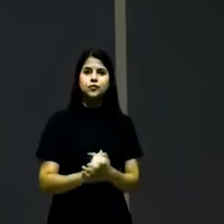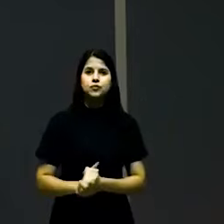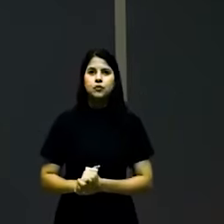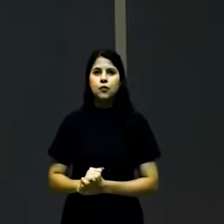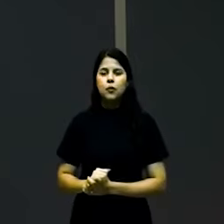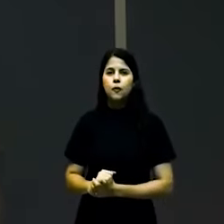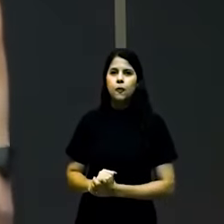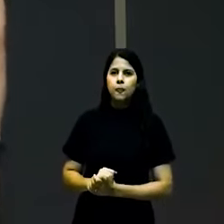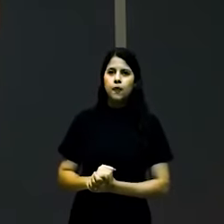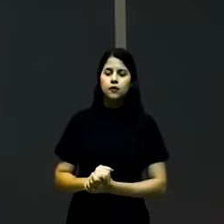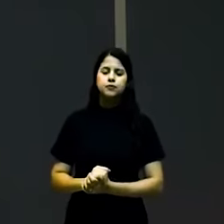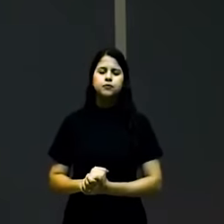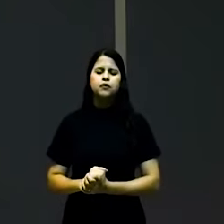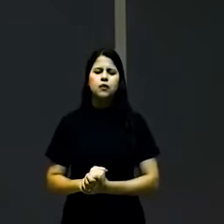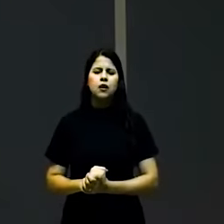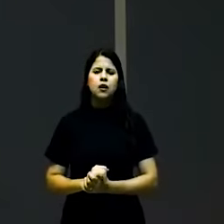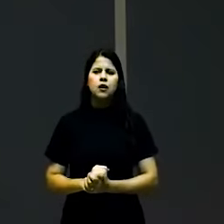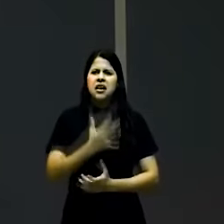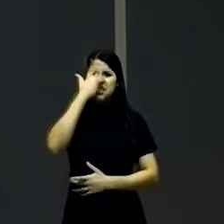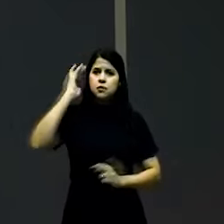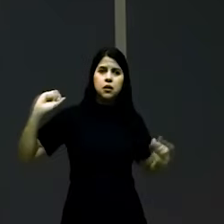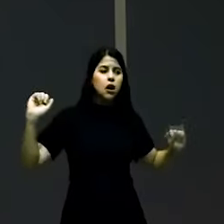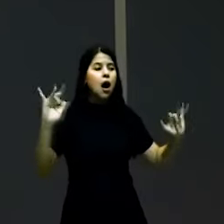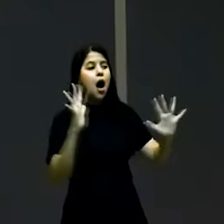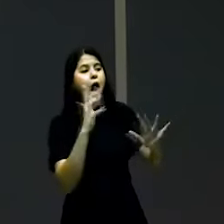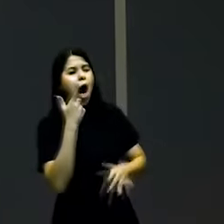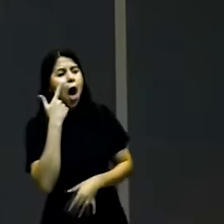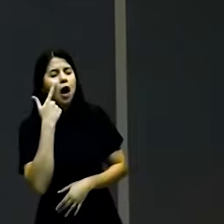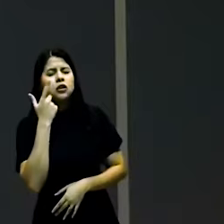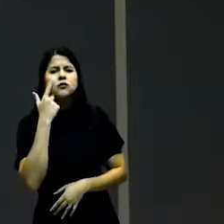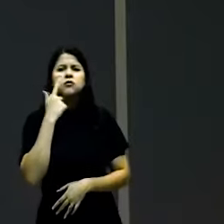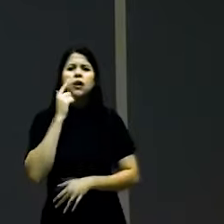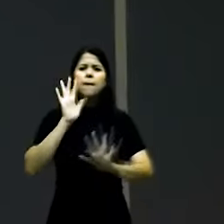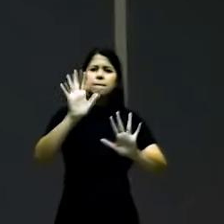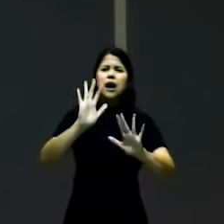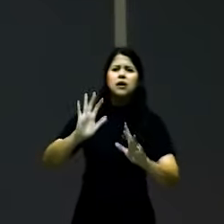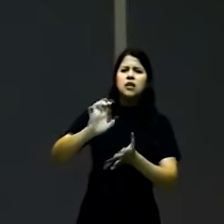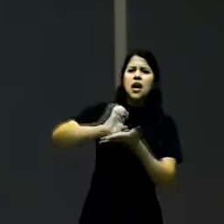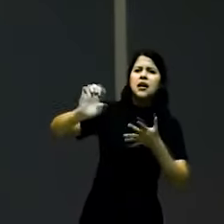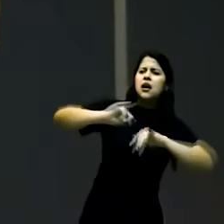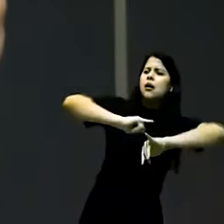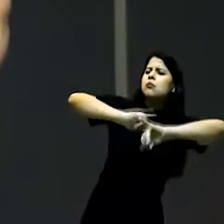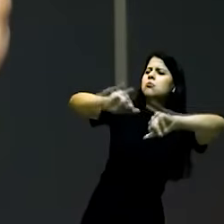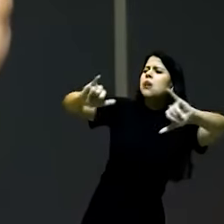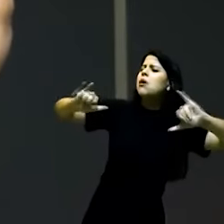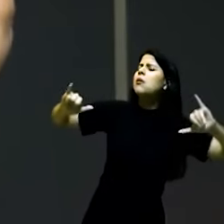ele traz uma mensagem para aquele povo, dizendo: até quando vocês vão ficar